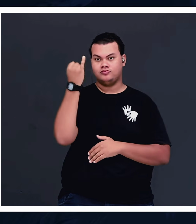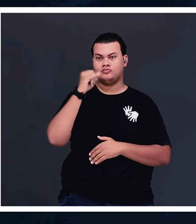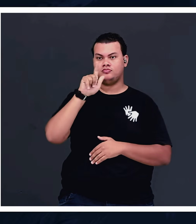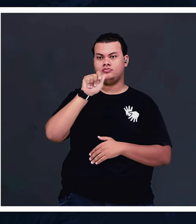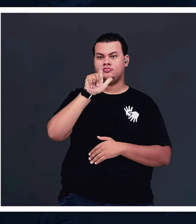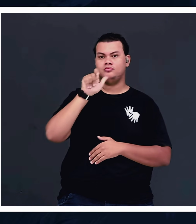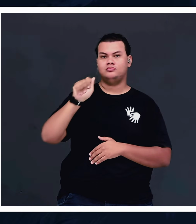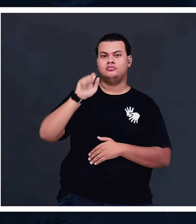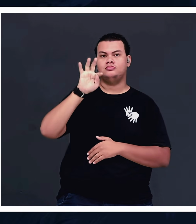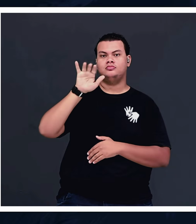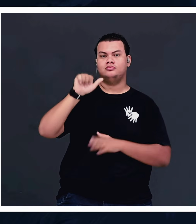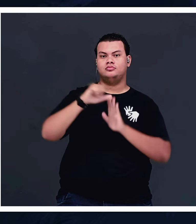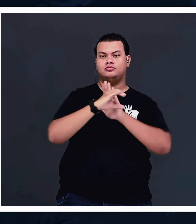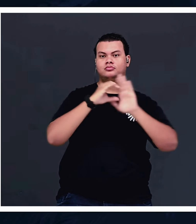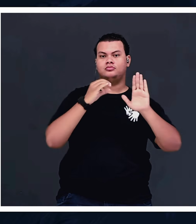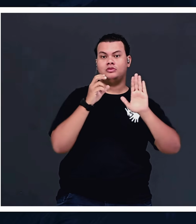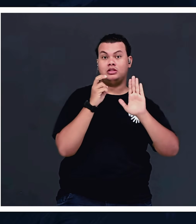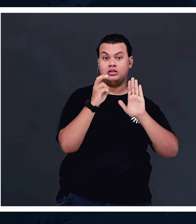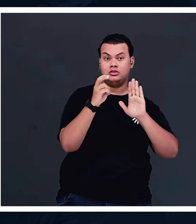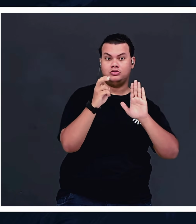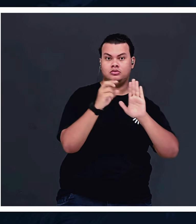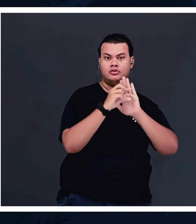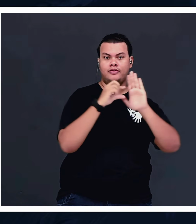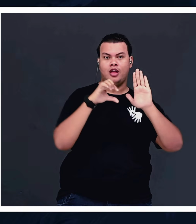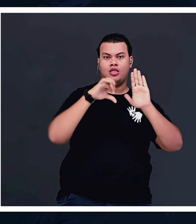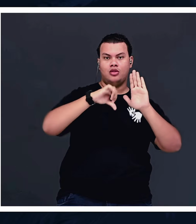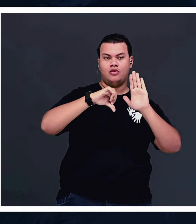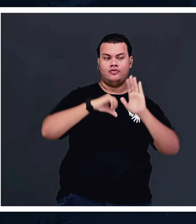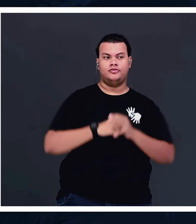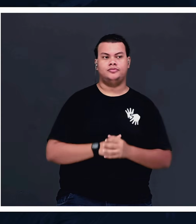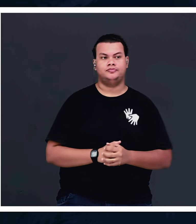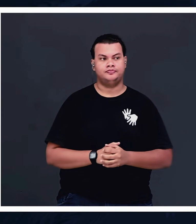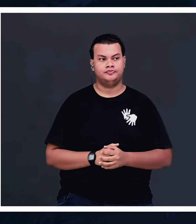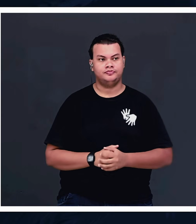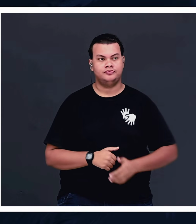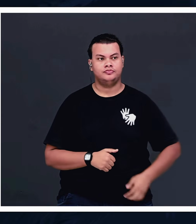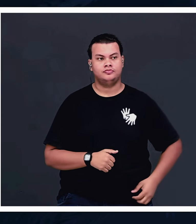Gálatas capítulo 5, versículo 9.